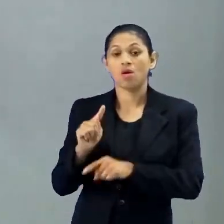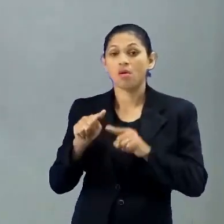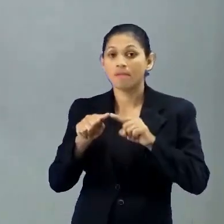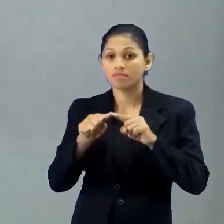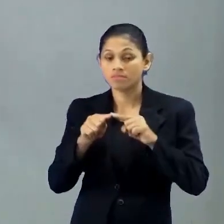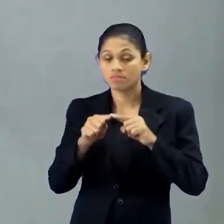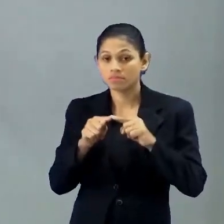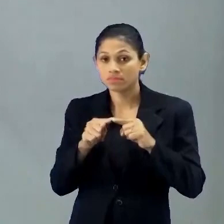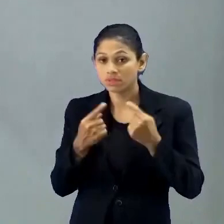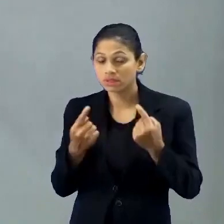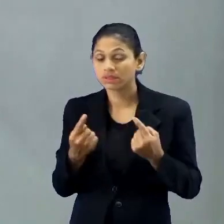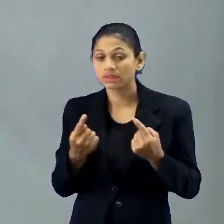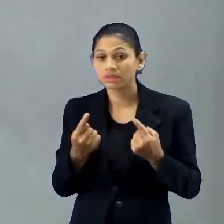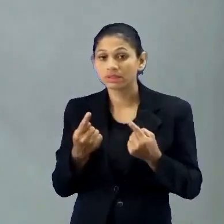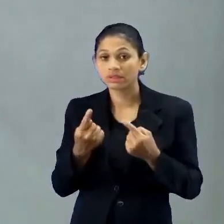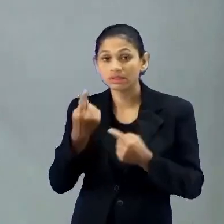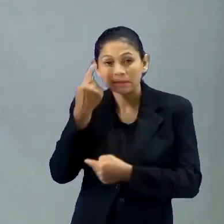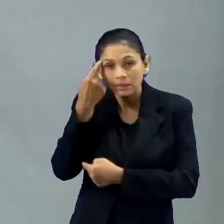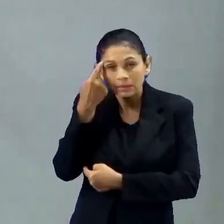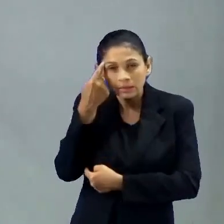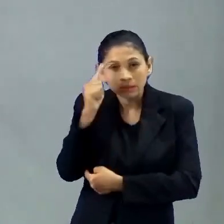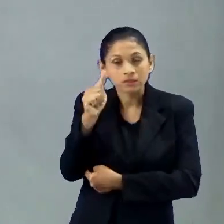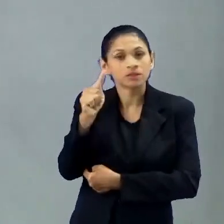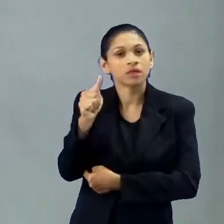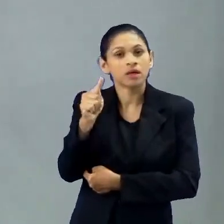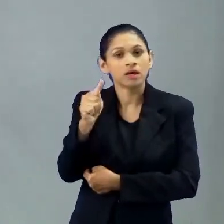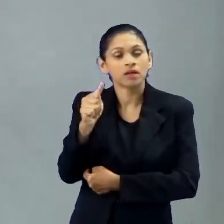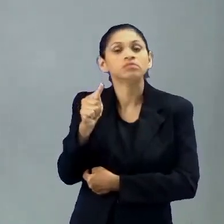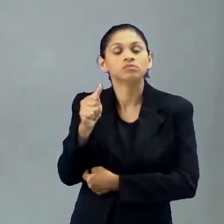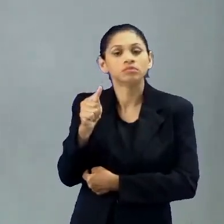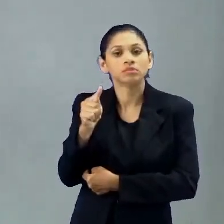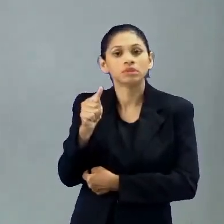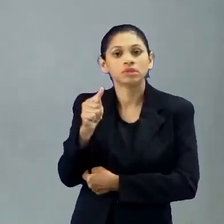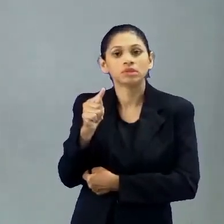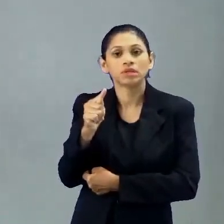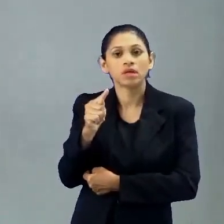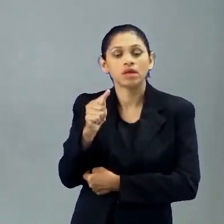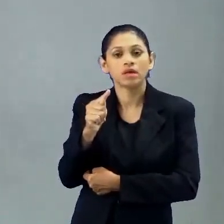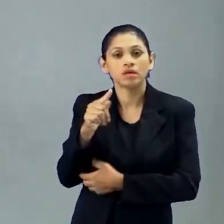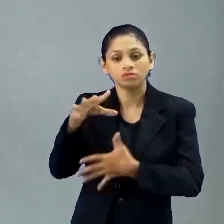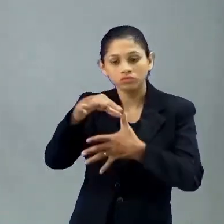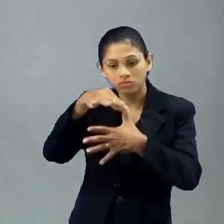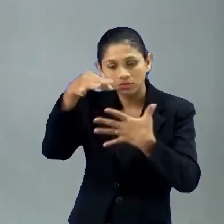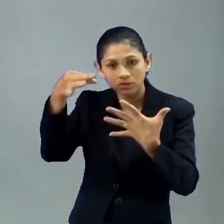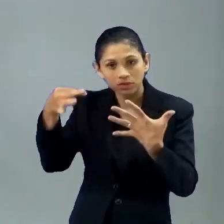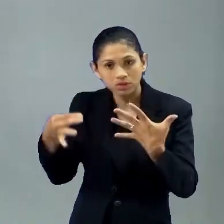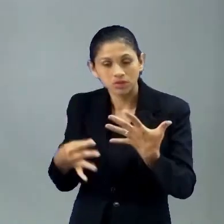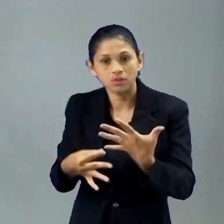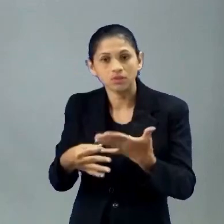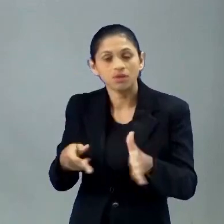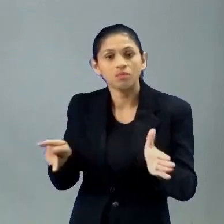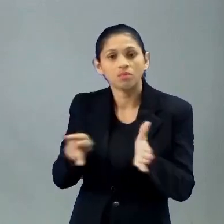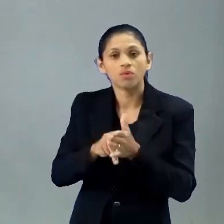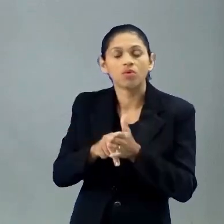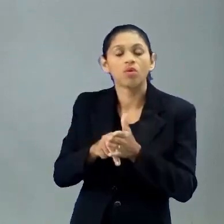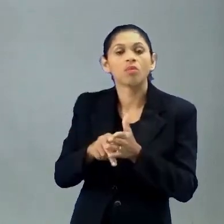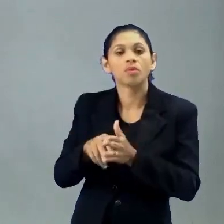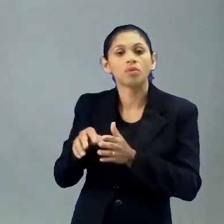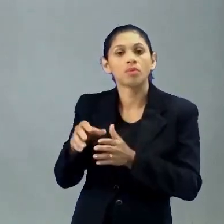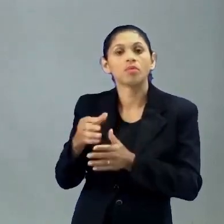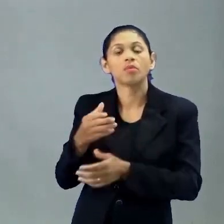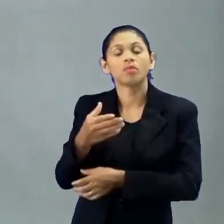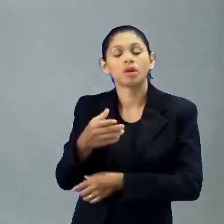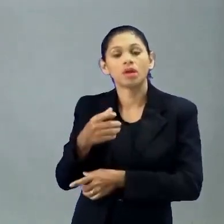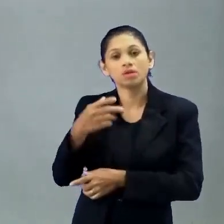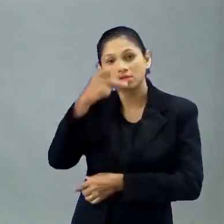condições para que, economicamente falando, a área rural ela também seja atrativa